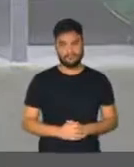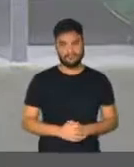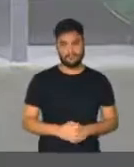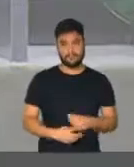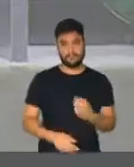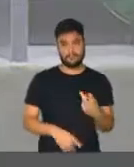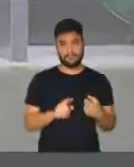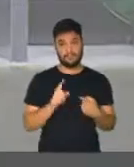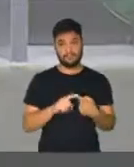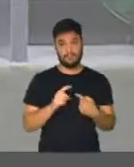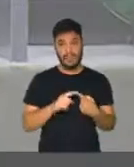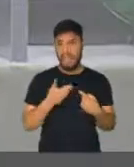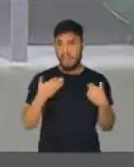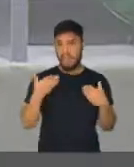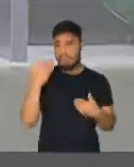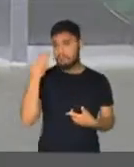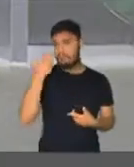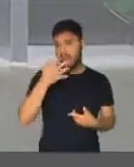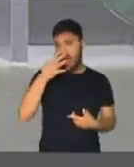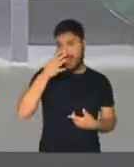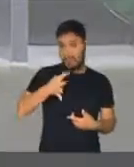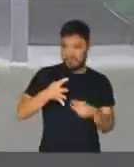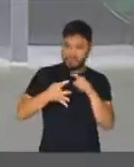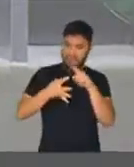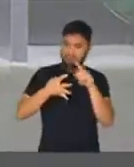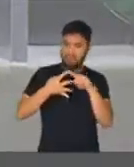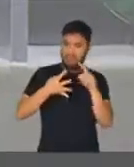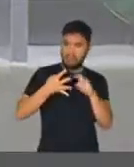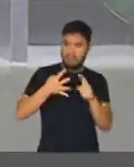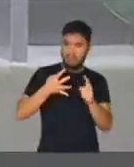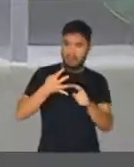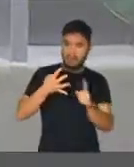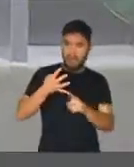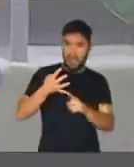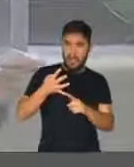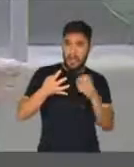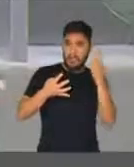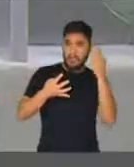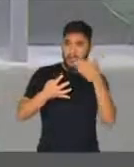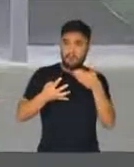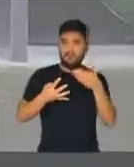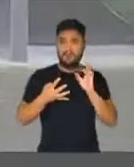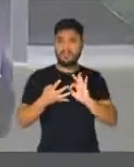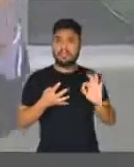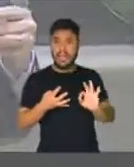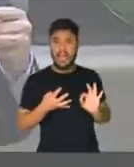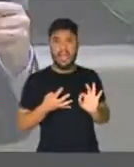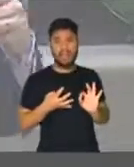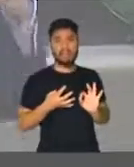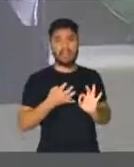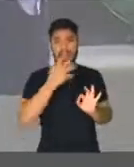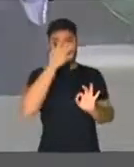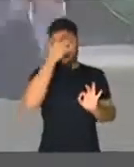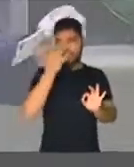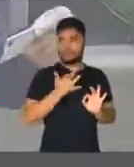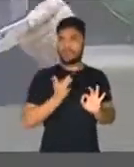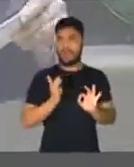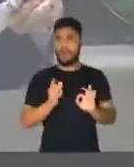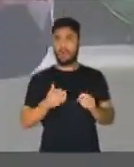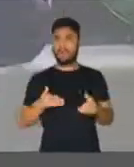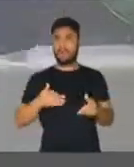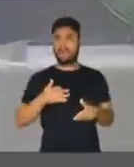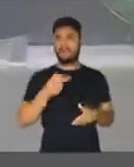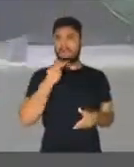Ela não trouxe sequer uma prova de alguém que envolvesse Fernando